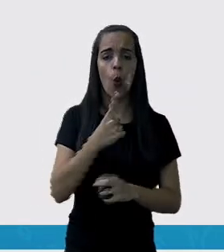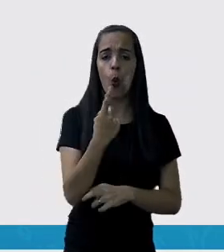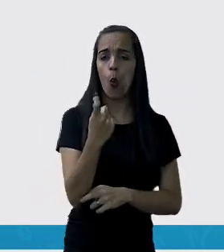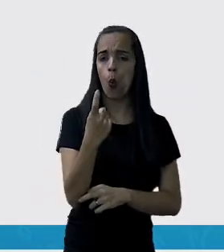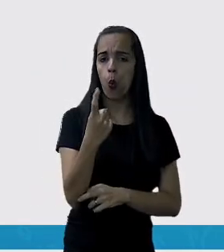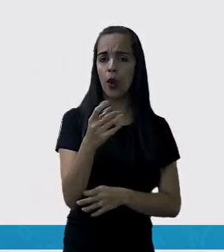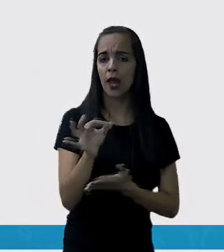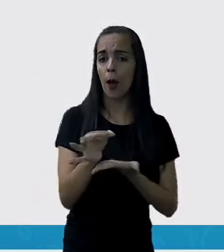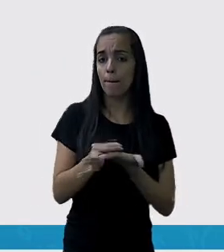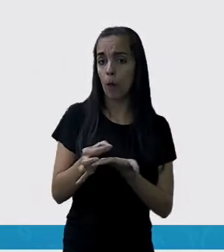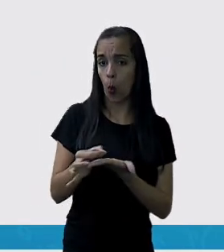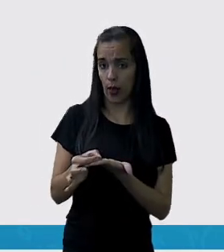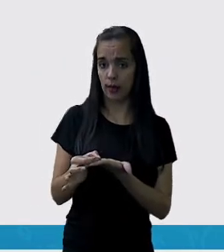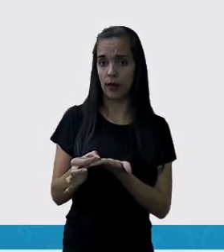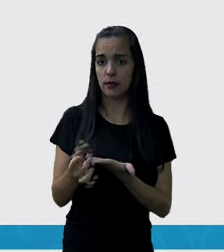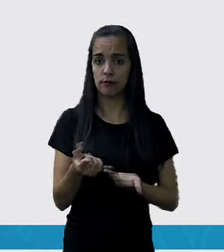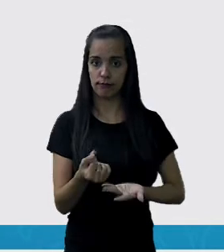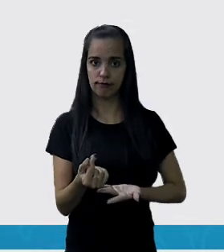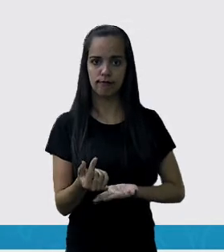foi adotada em